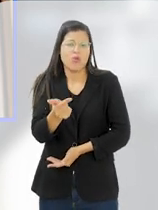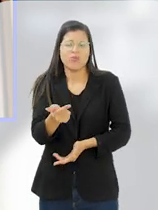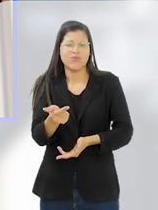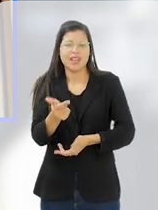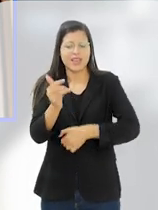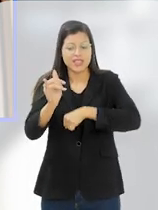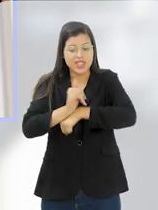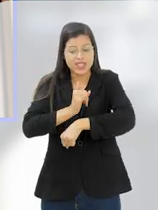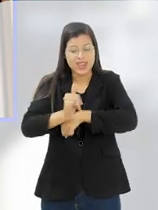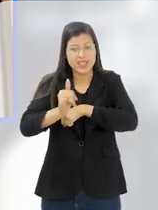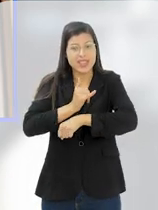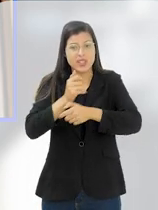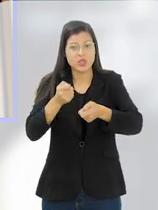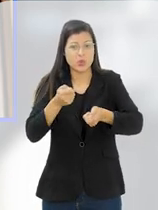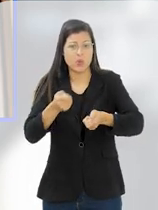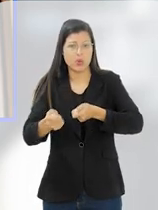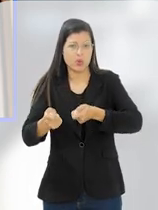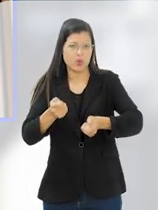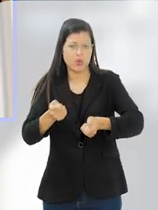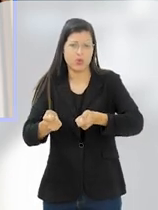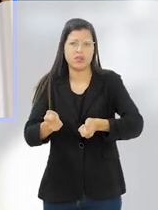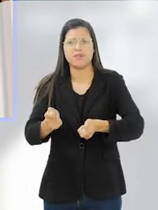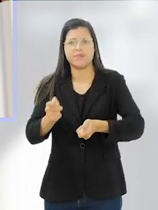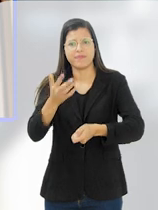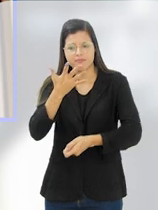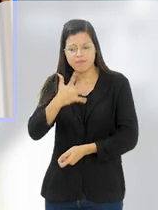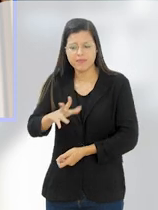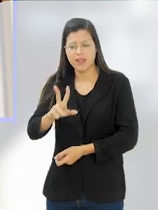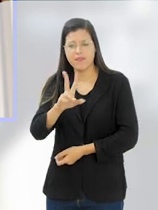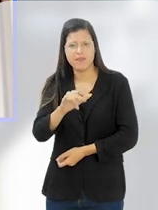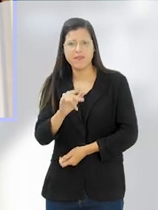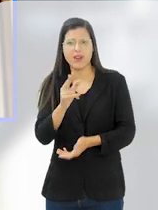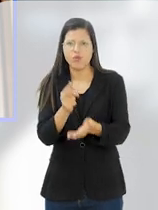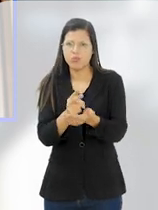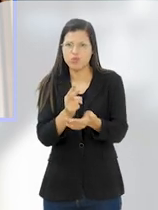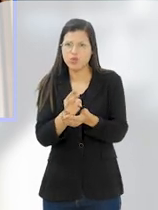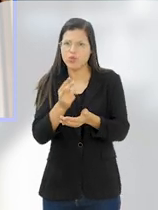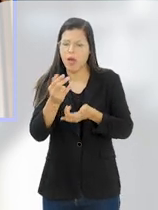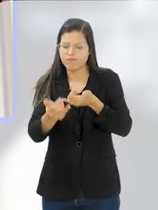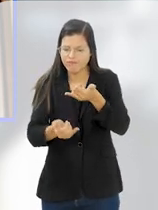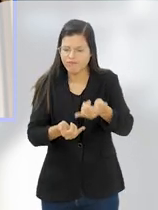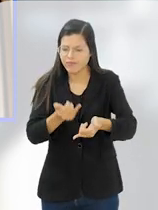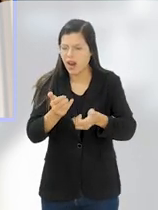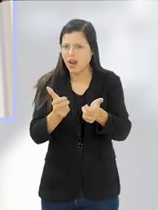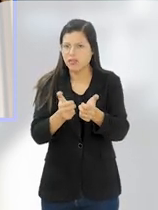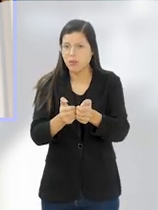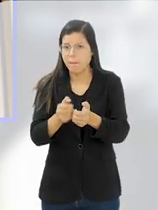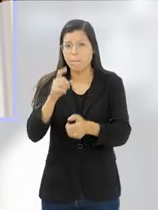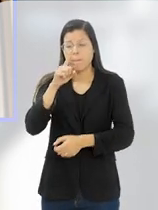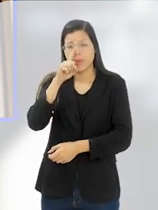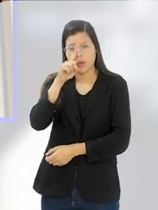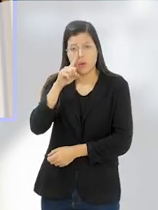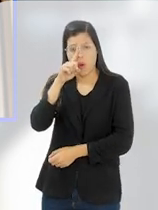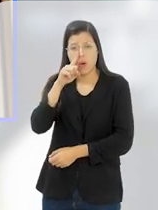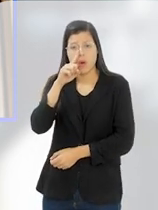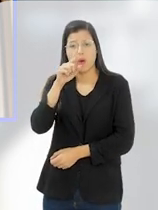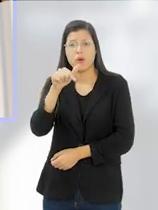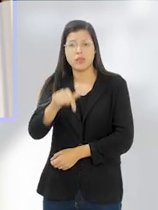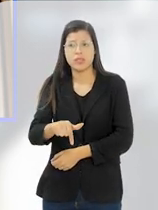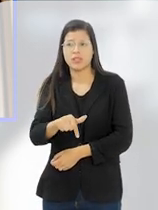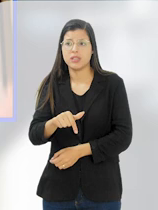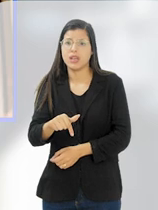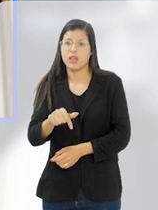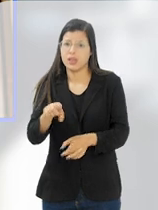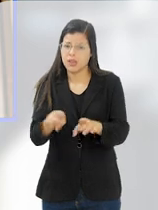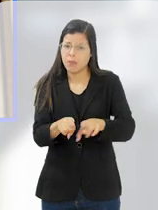controle que o adulto tem. Então, ela vai continuar jogando, continuar brincando, entre aspas, uma brincadeira perigosa que está colocando em risco o patrimônio da